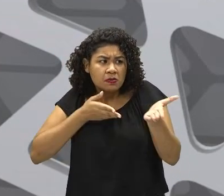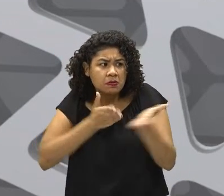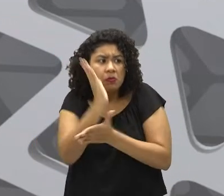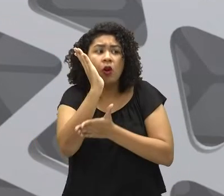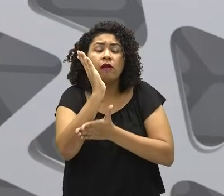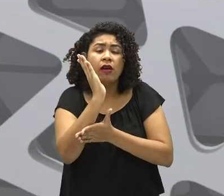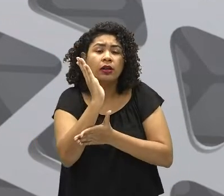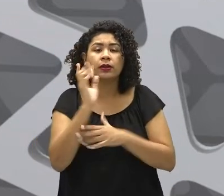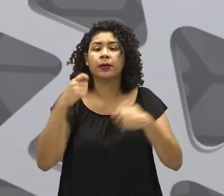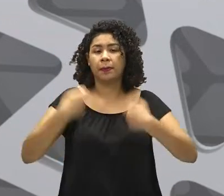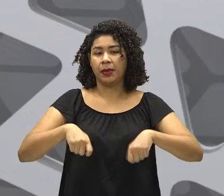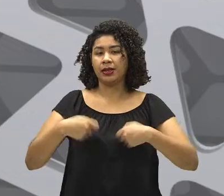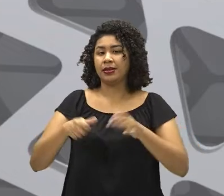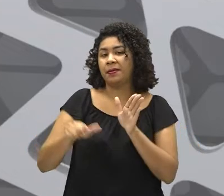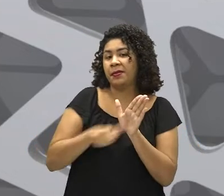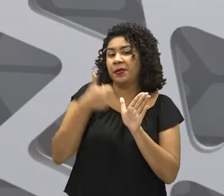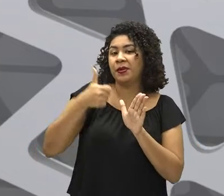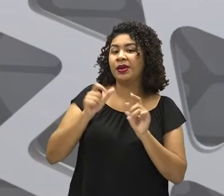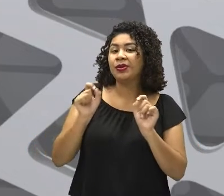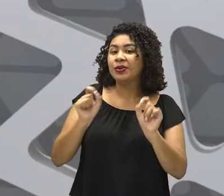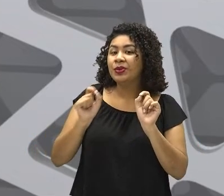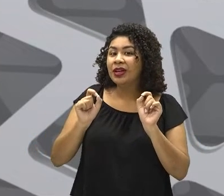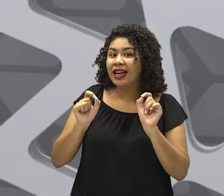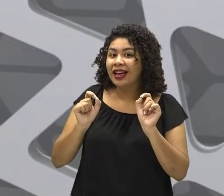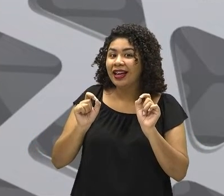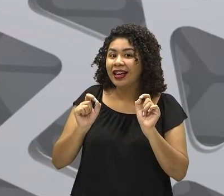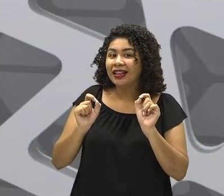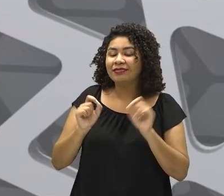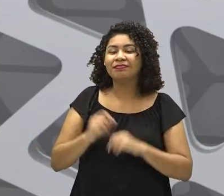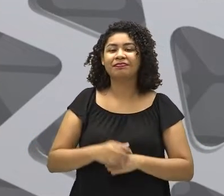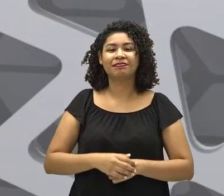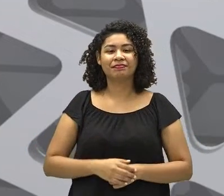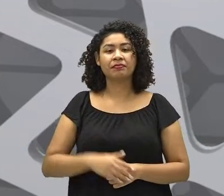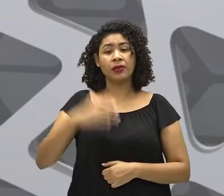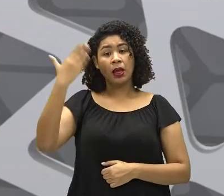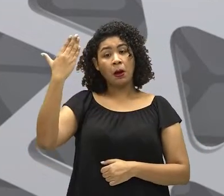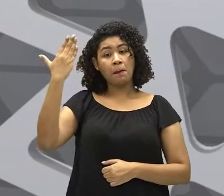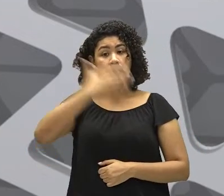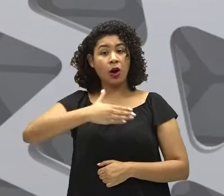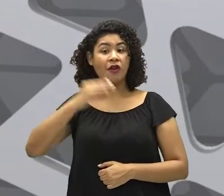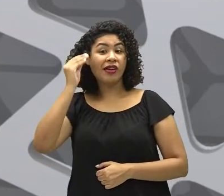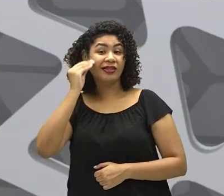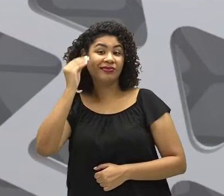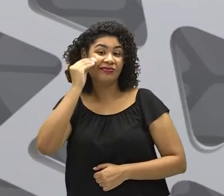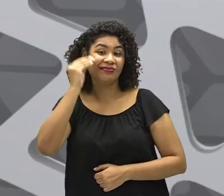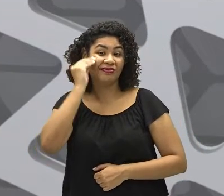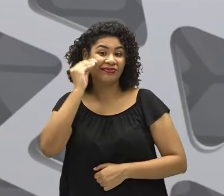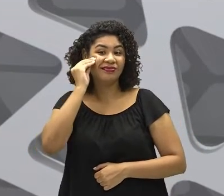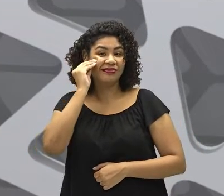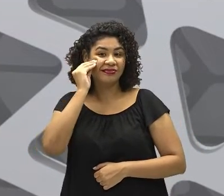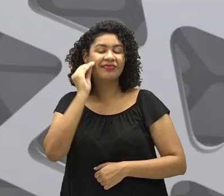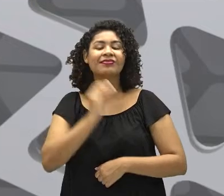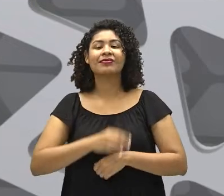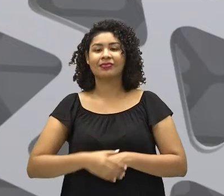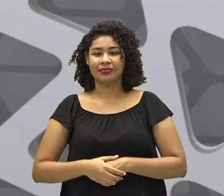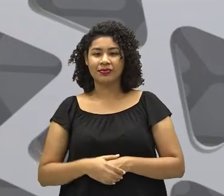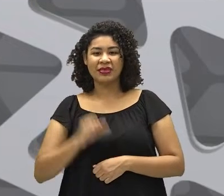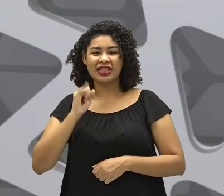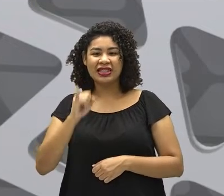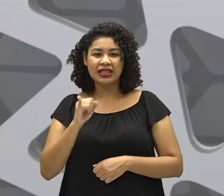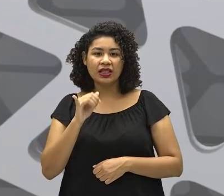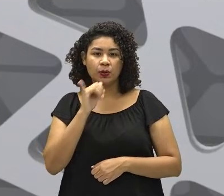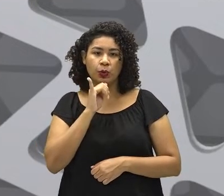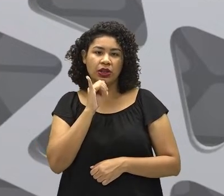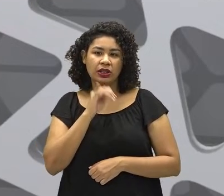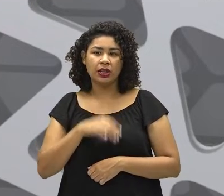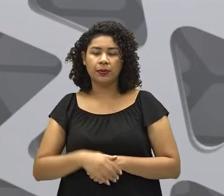aprovada. O que você tem que fazer? Você tem que ser capaz de provar aquilo através da experimentação. Se algo não é passivo